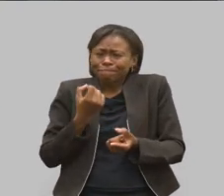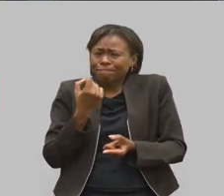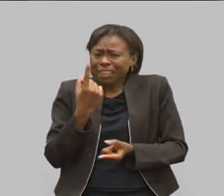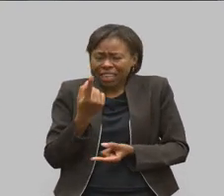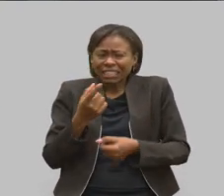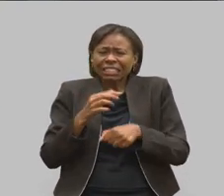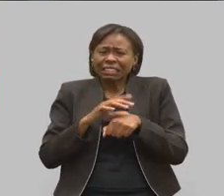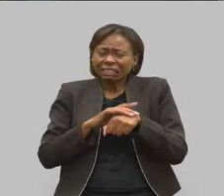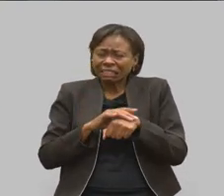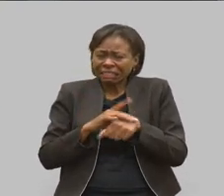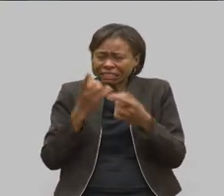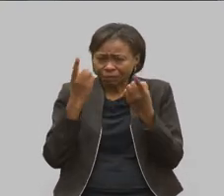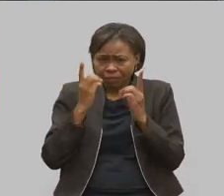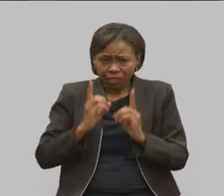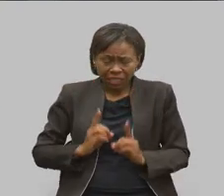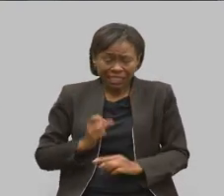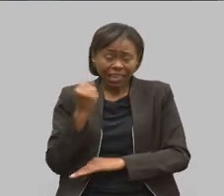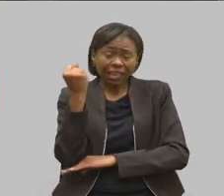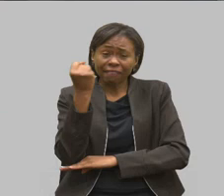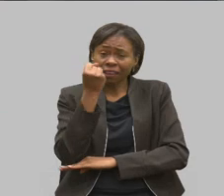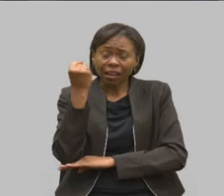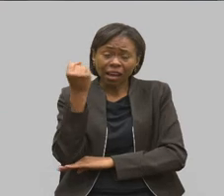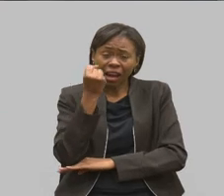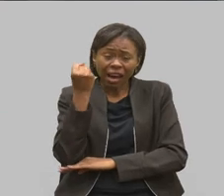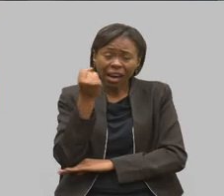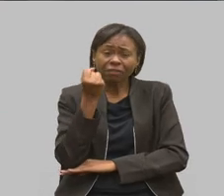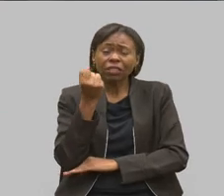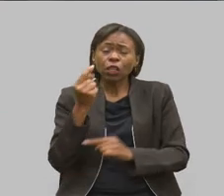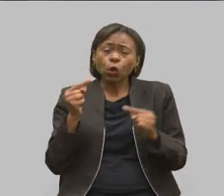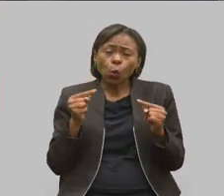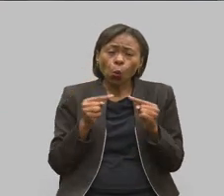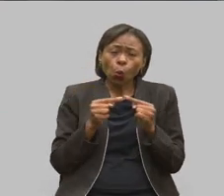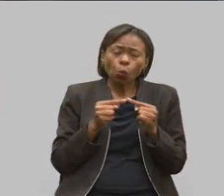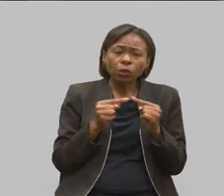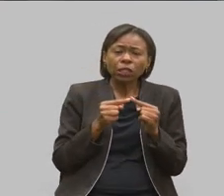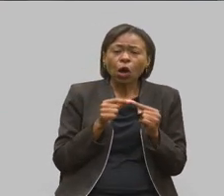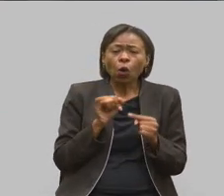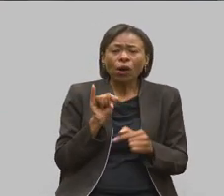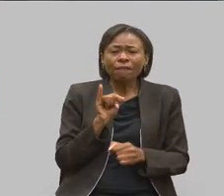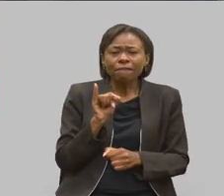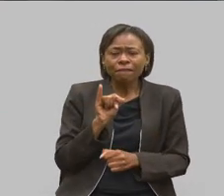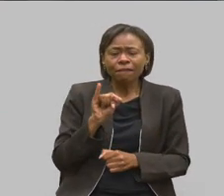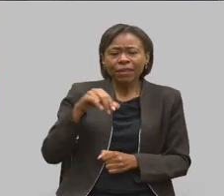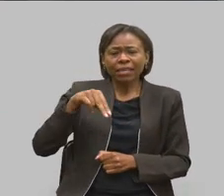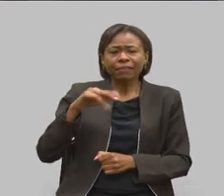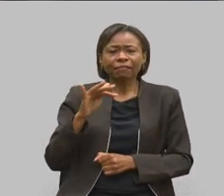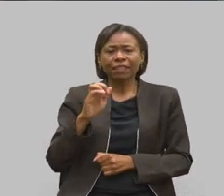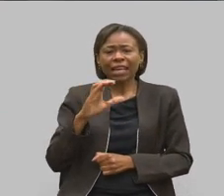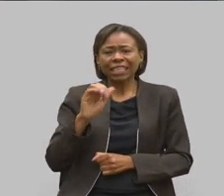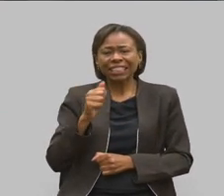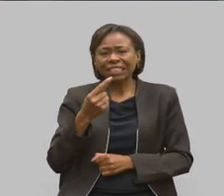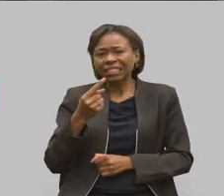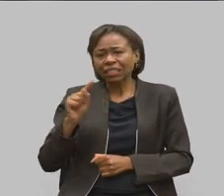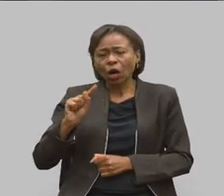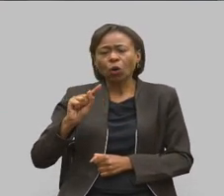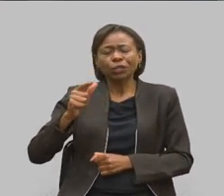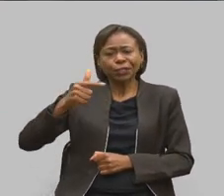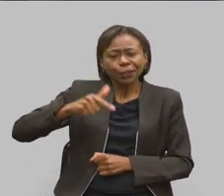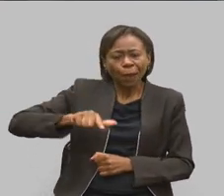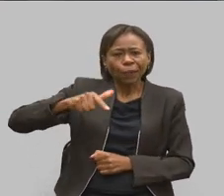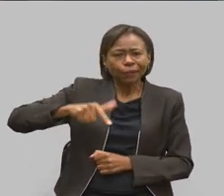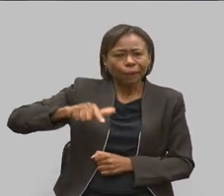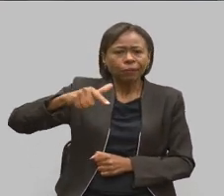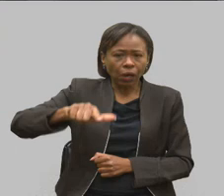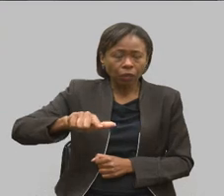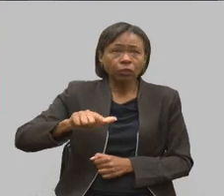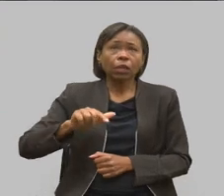grave tá associada a infecções de repetição né esses são os mais recentes né E existe